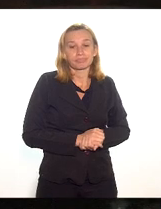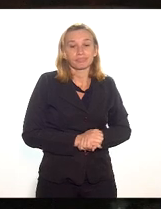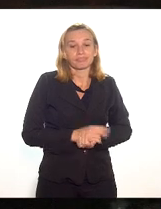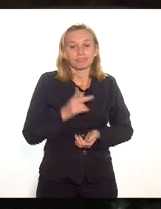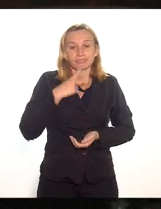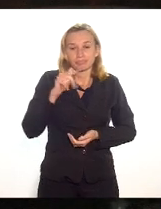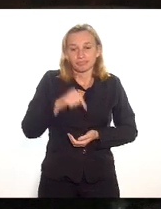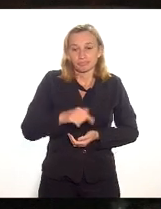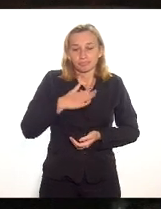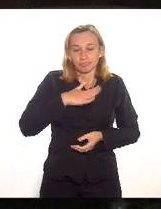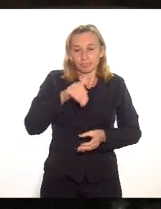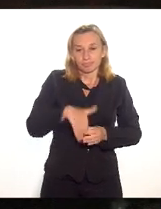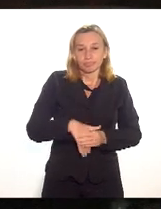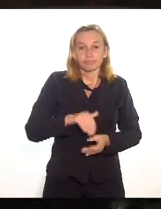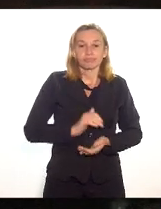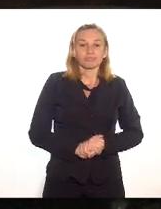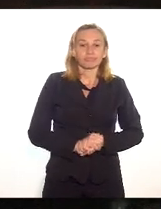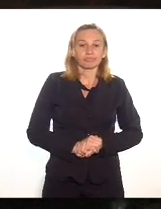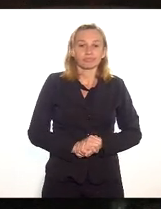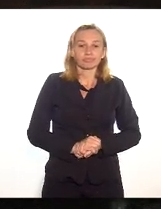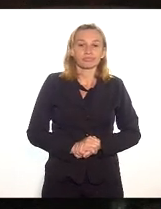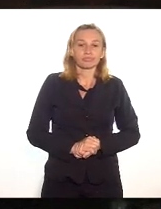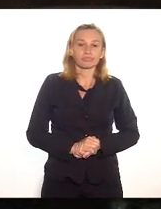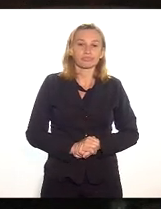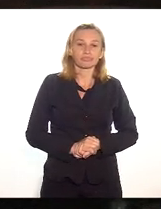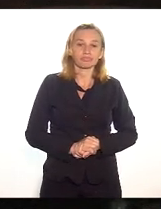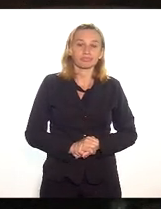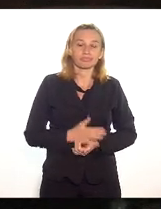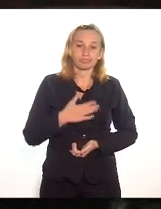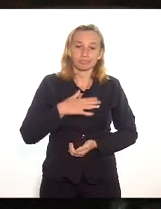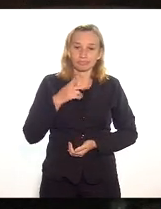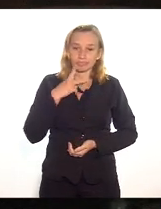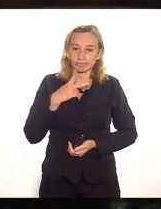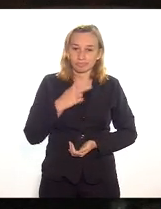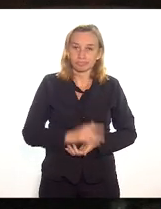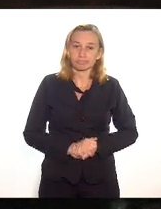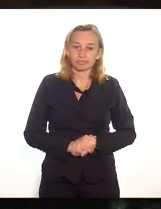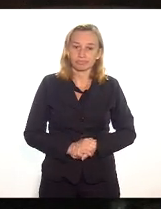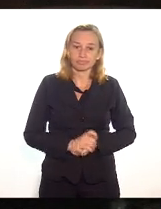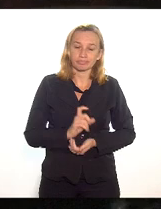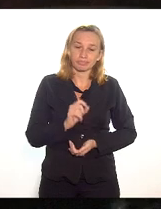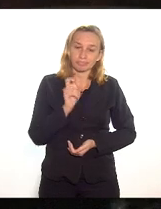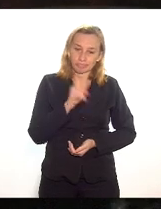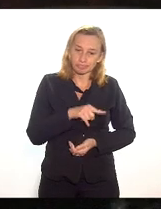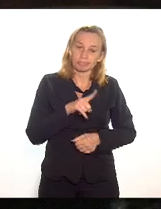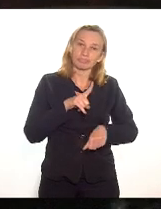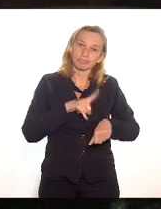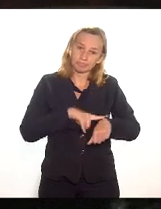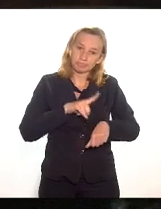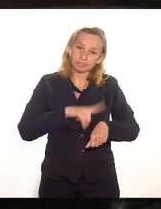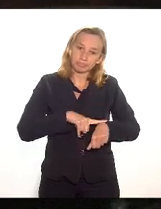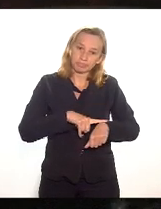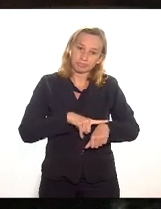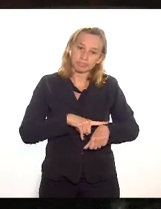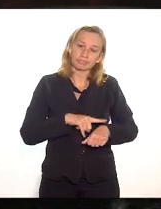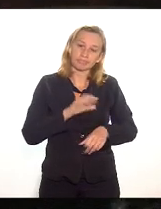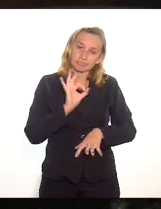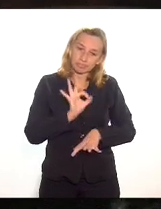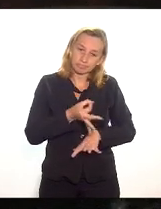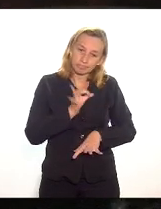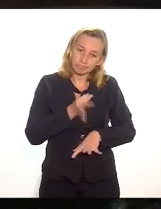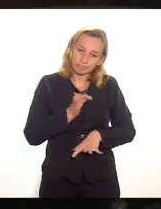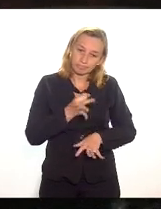manifestar aqui o meu voto, o meu posicionamento, que é, nesse momento,